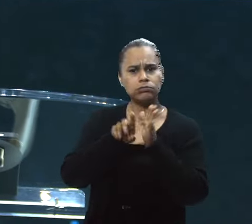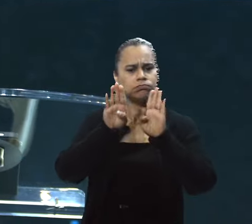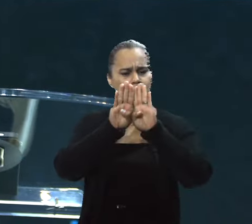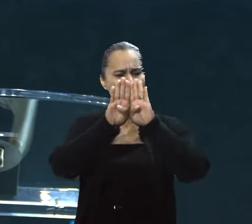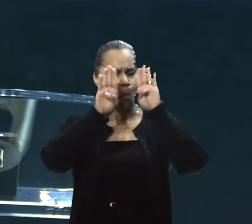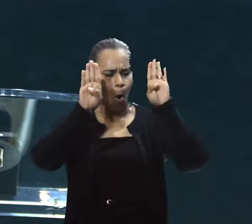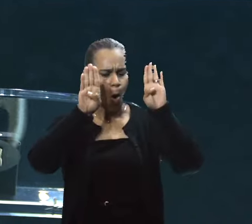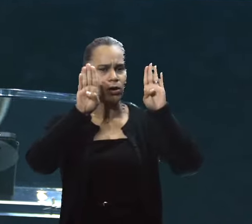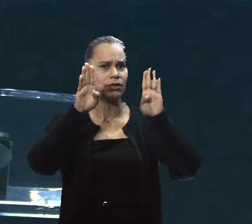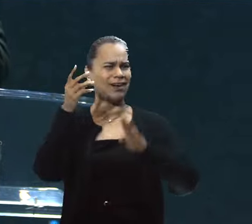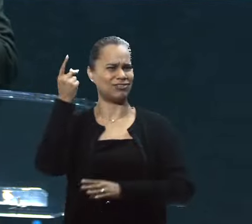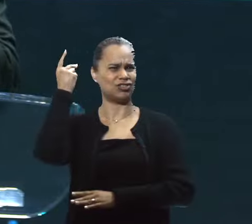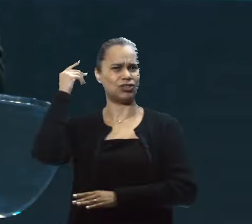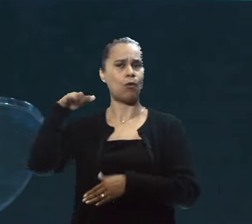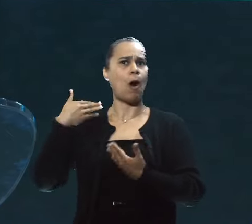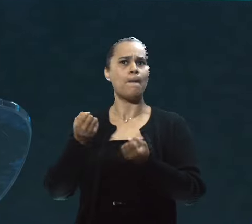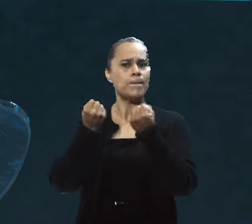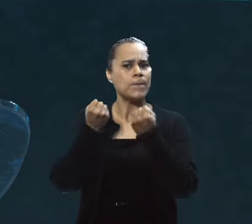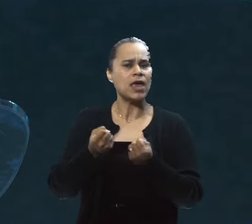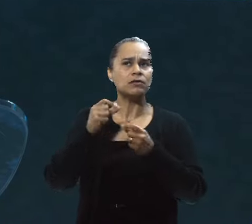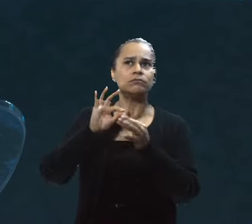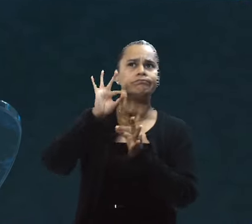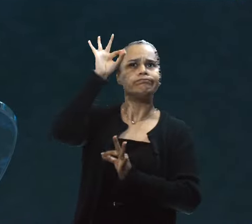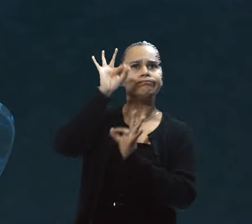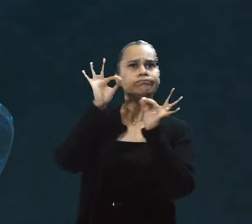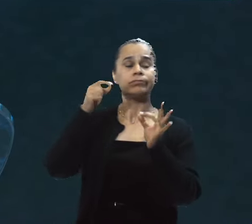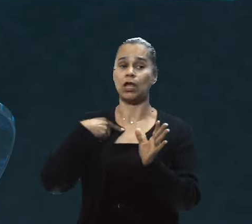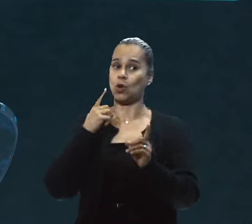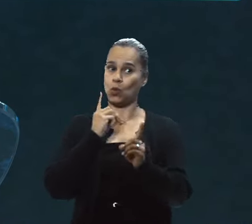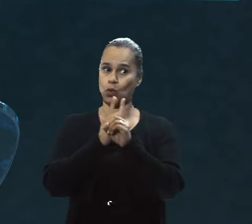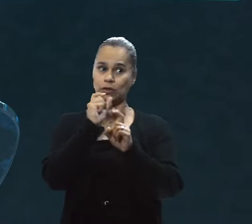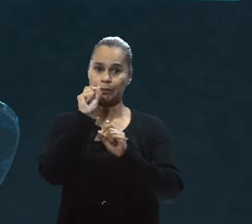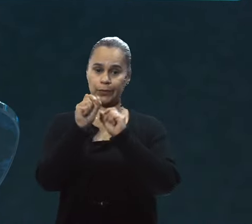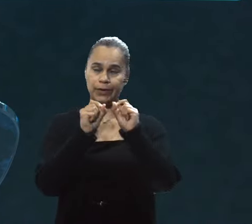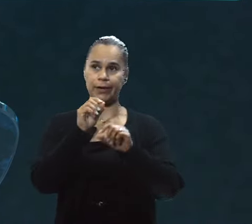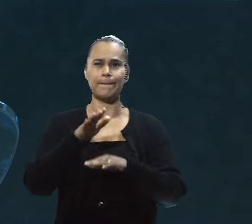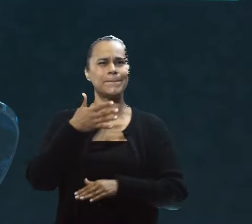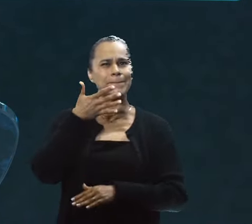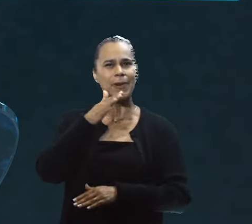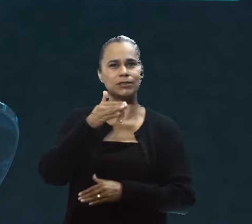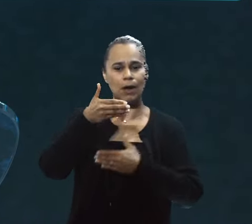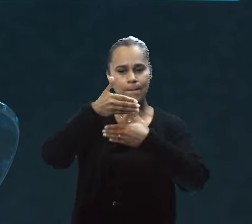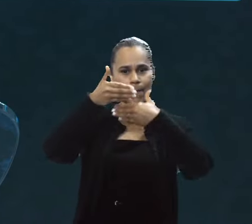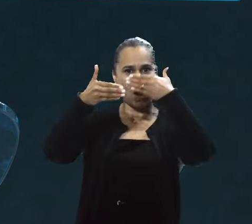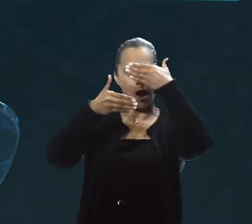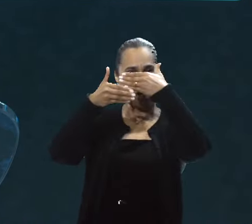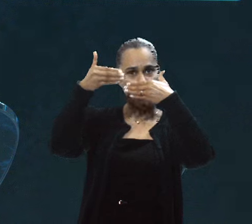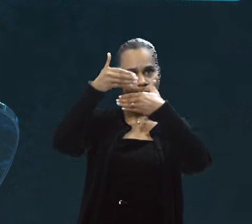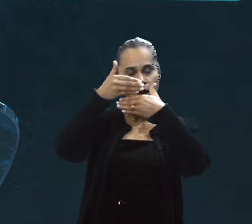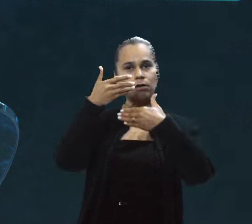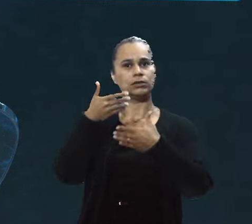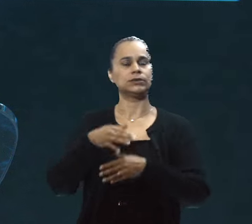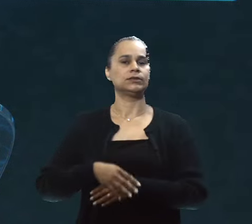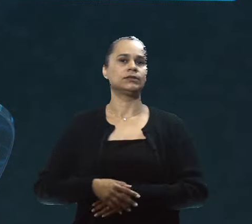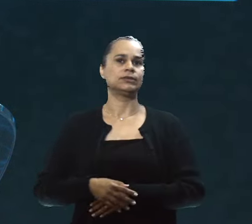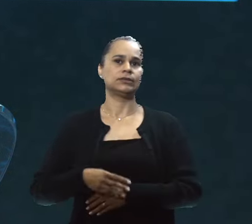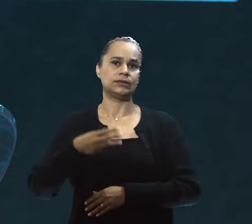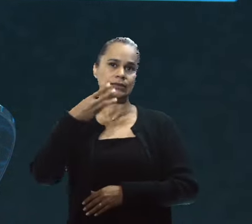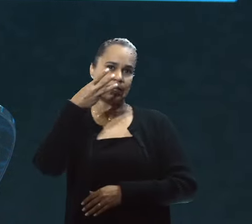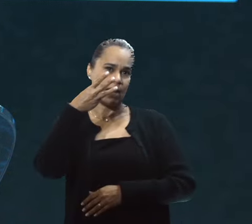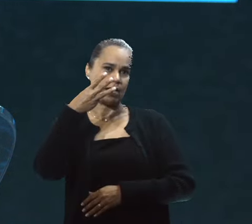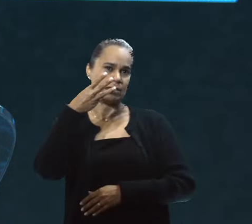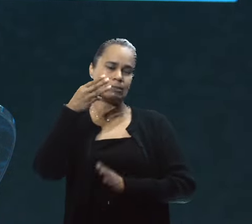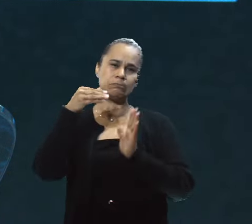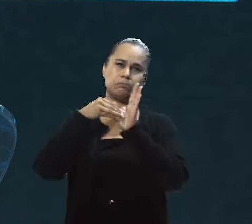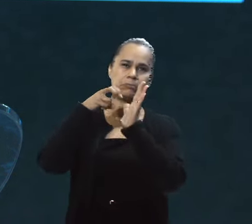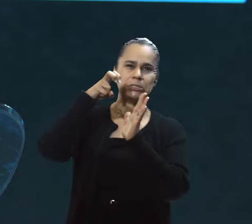peso, o tamanho, a altura? Olha o que eu encontrei. Mais ou menos a altura de um muro, numa cidade como aquela, era de 3 a 5 metros.